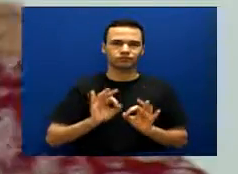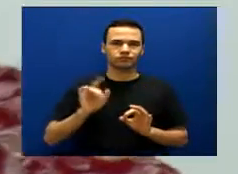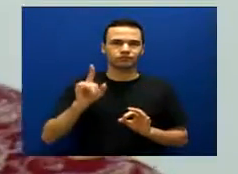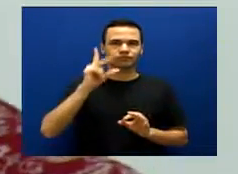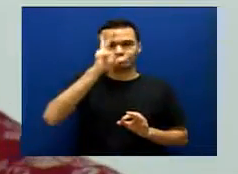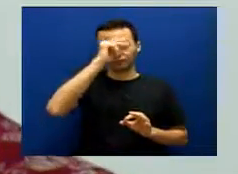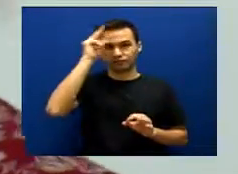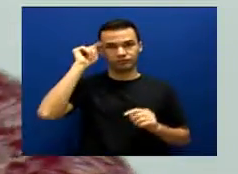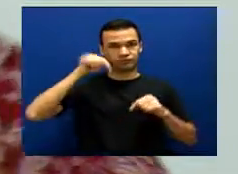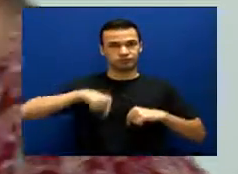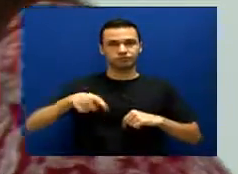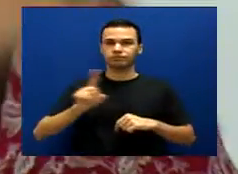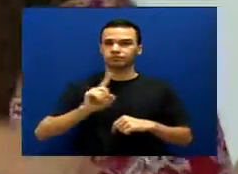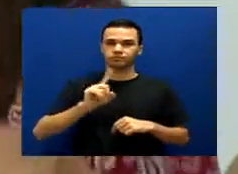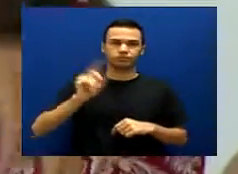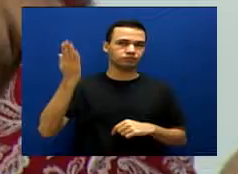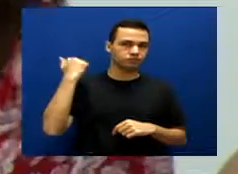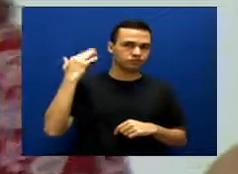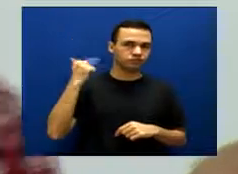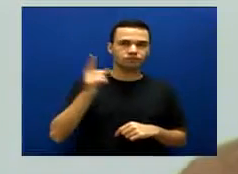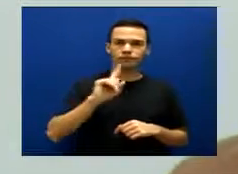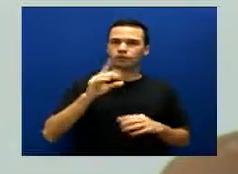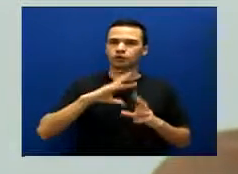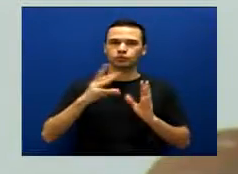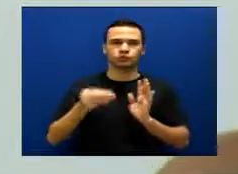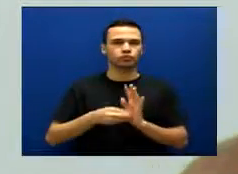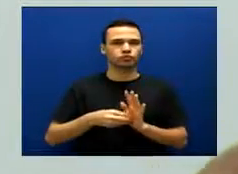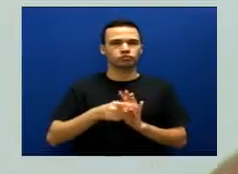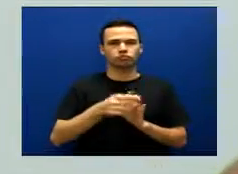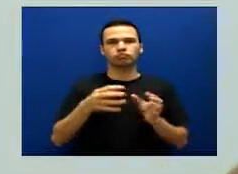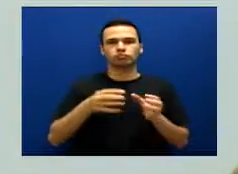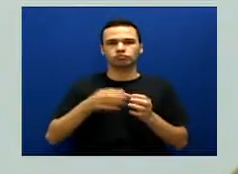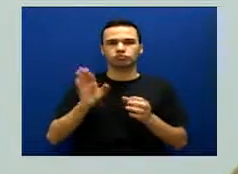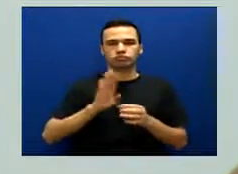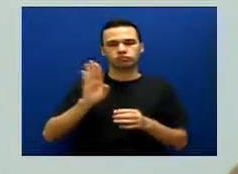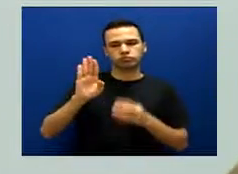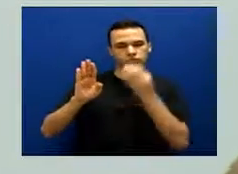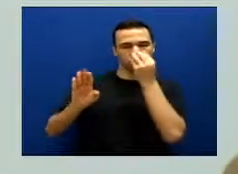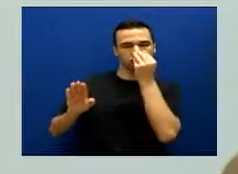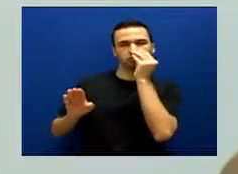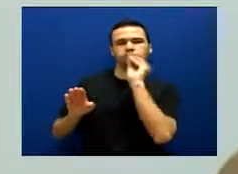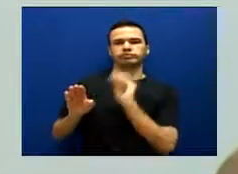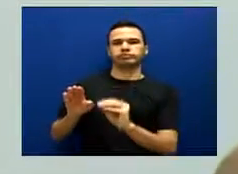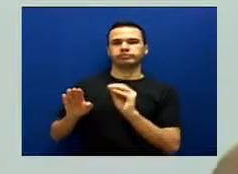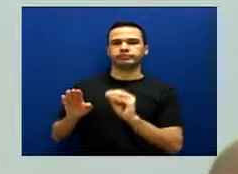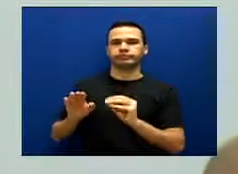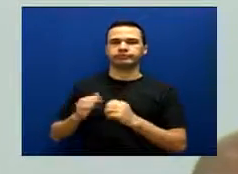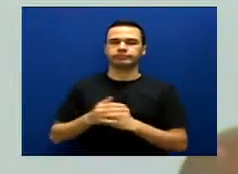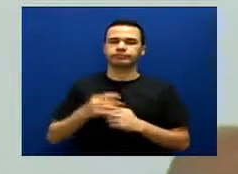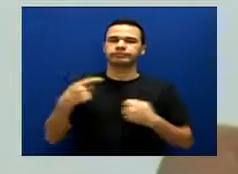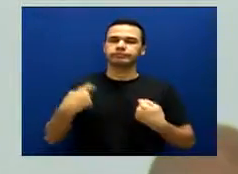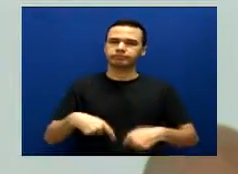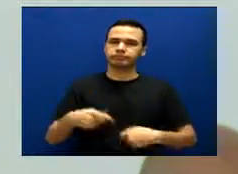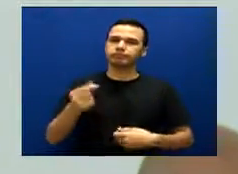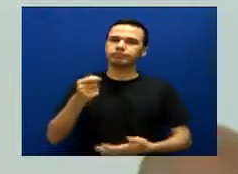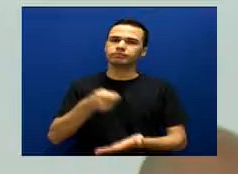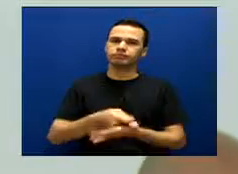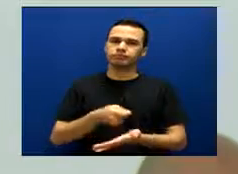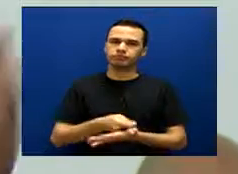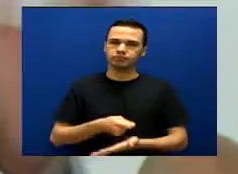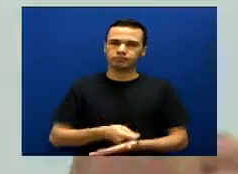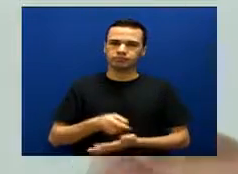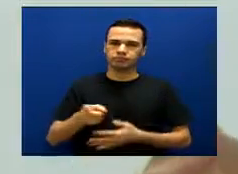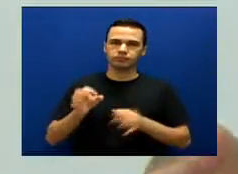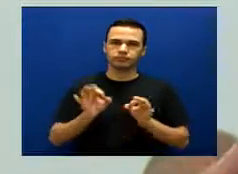passaram, não é este prefeito, o passado, o antepassado, todos, ninguém fez o que deveria ser feito de investir no esporte.